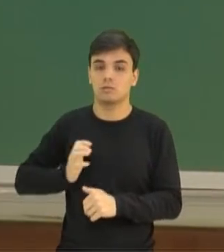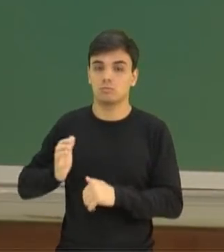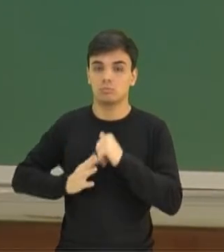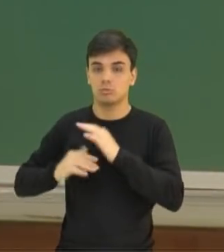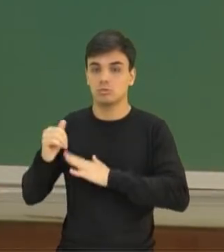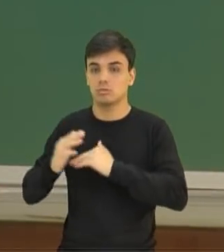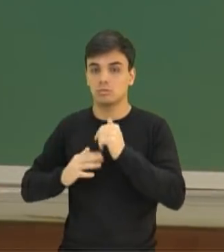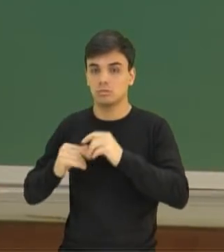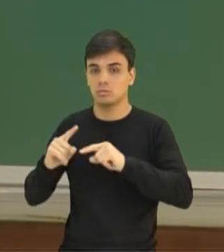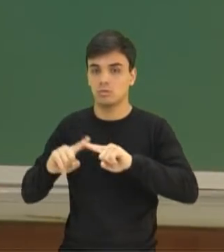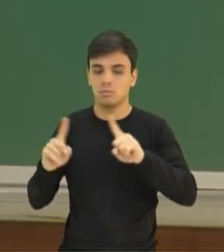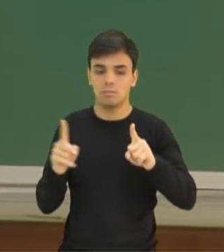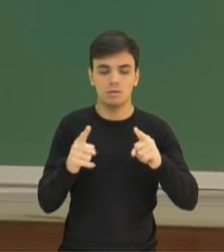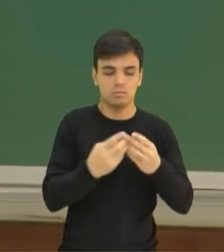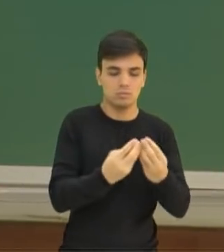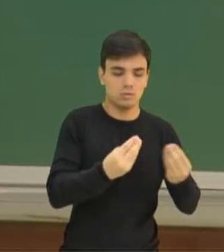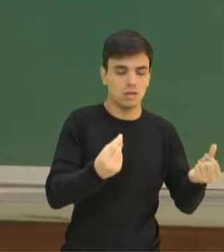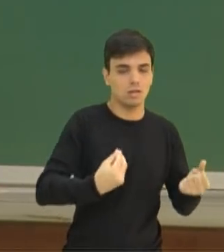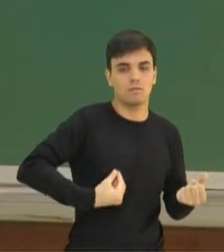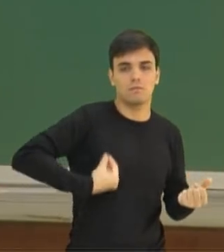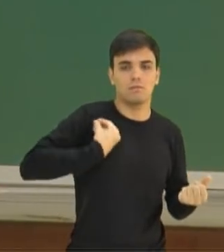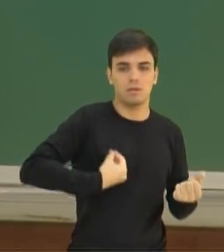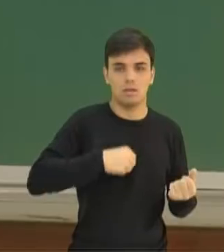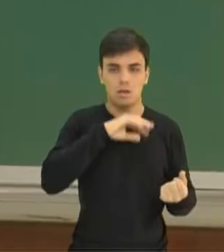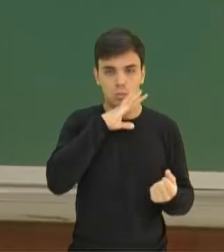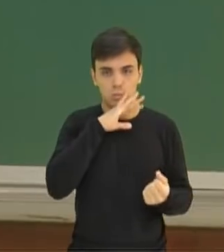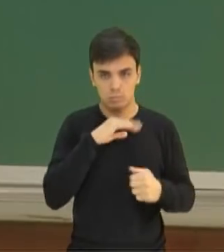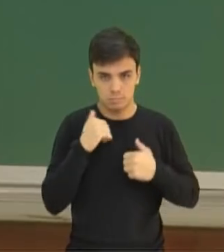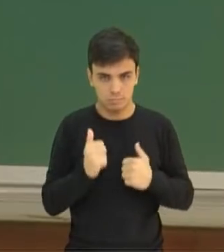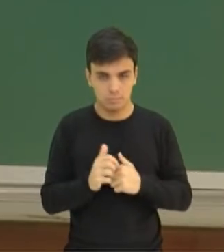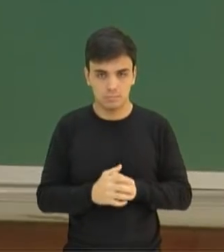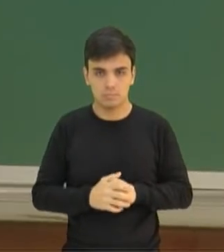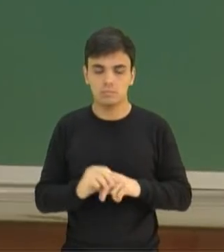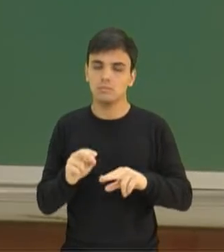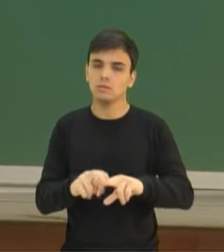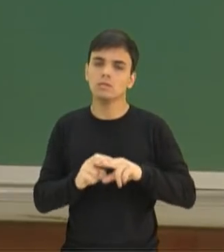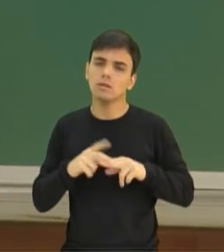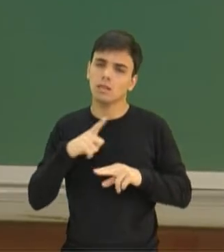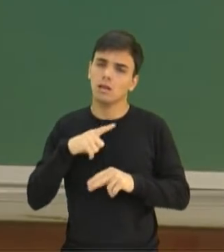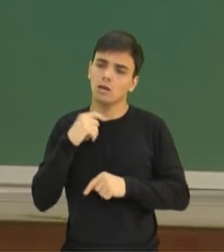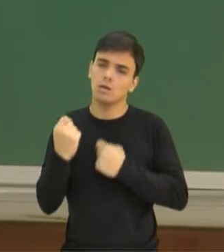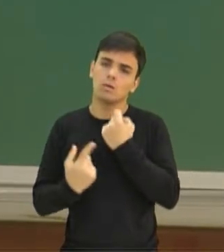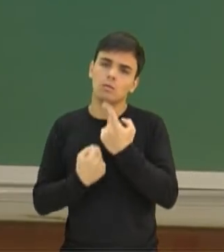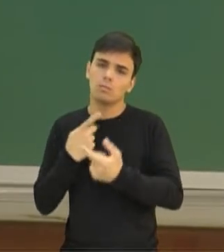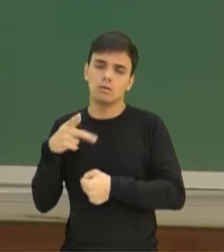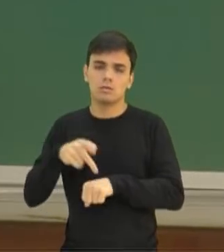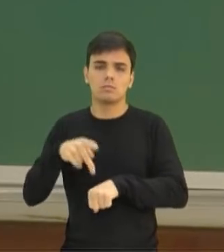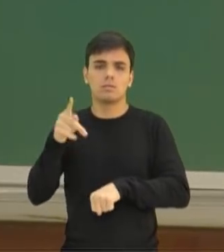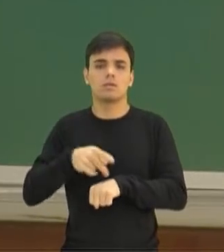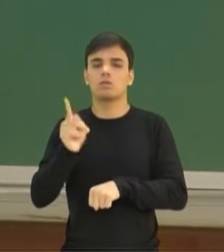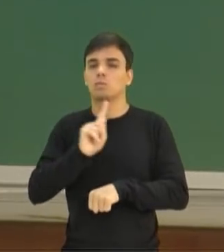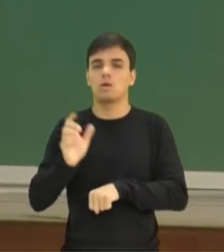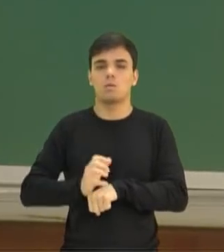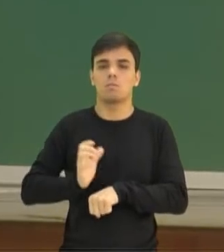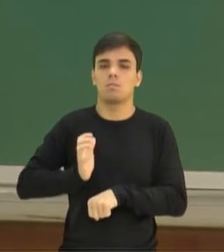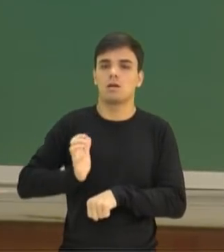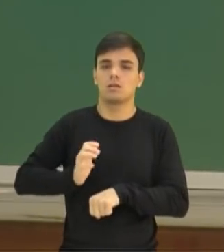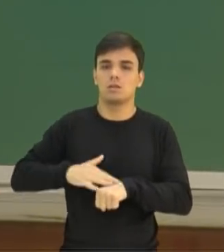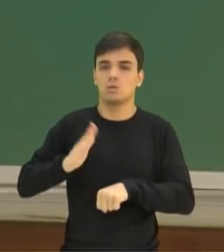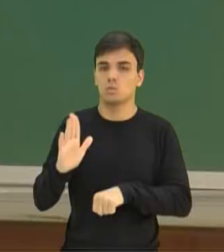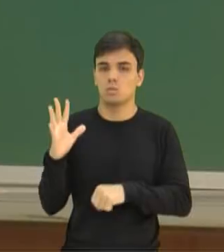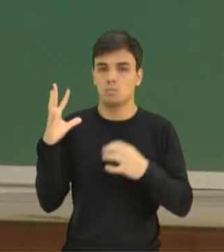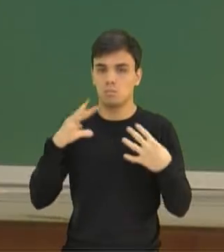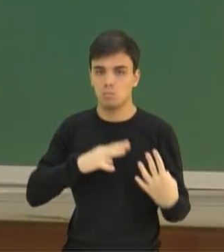mas com baixa qualidade de vida ainda da população. Então, e tem países que não são os mais ricos do mundo, por